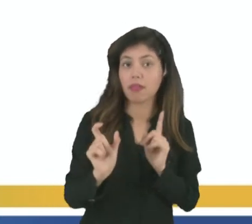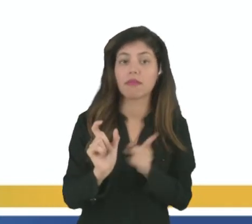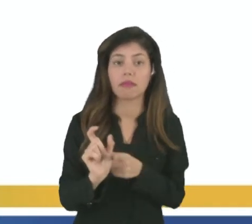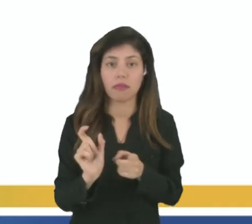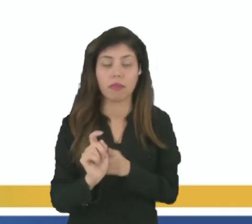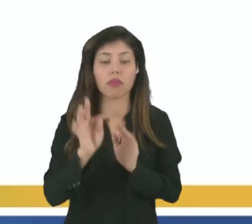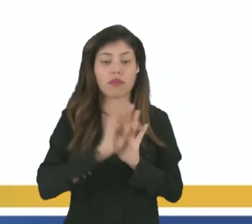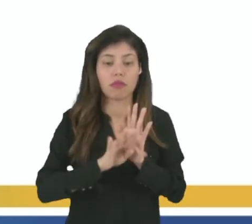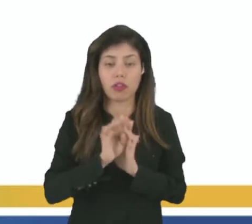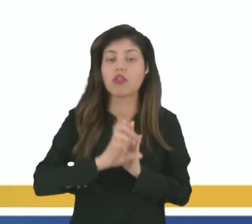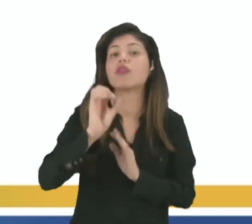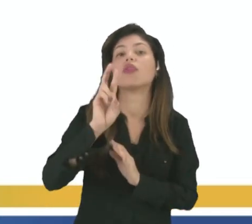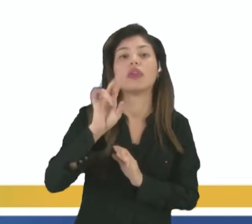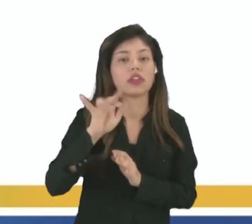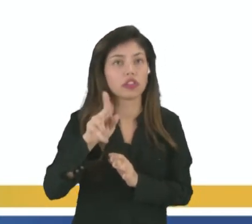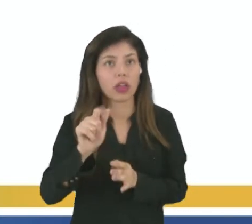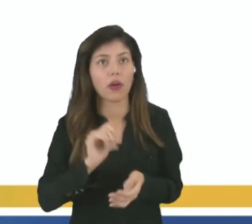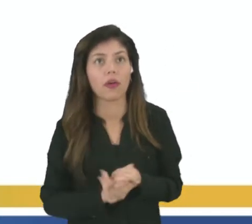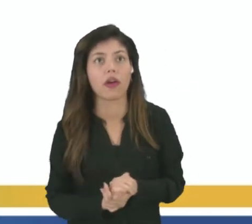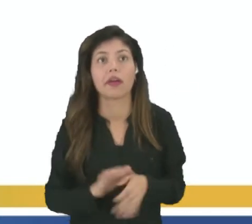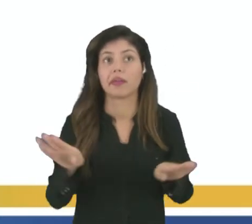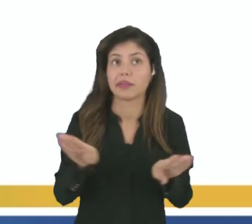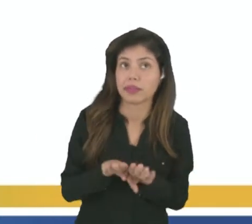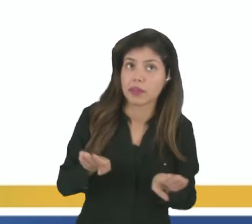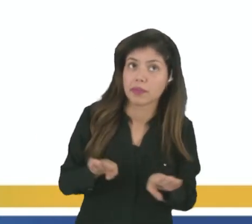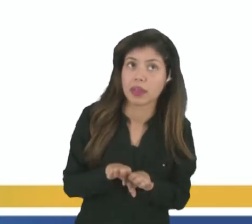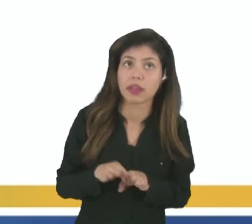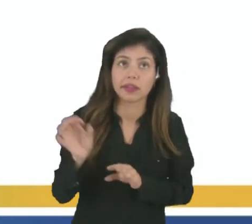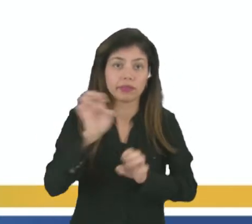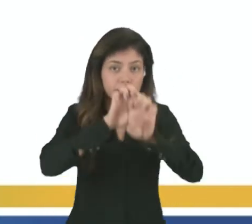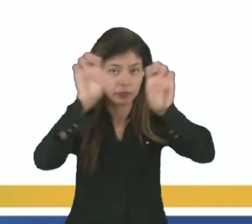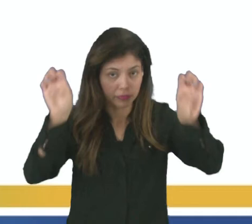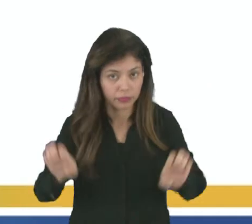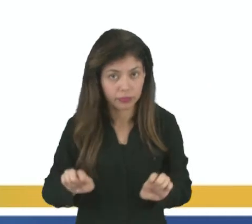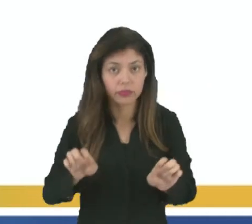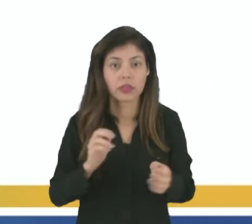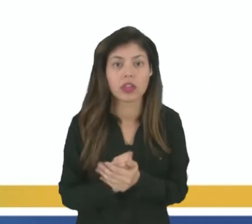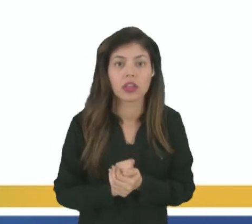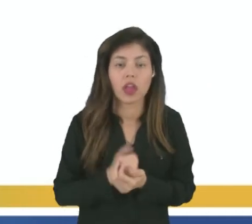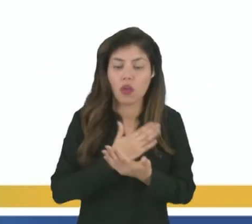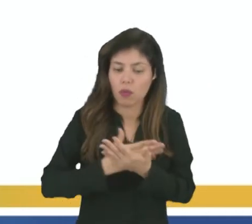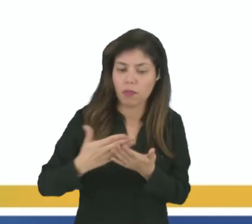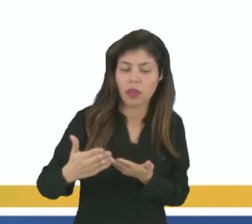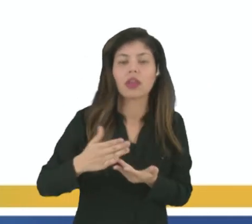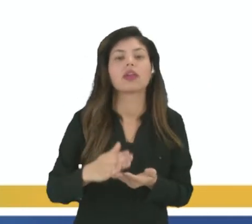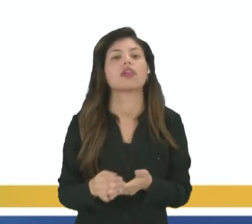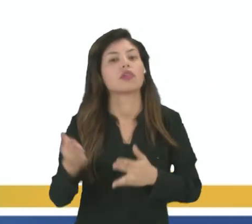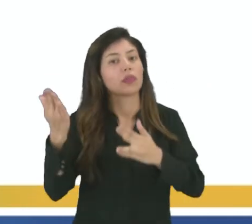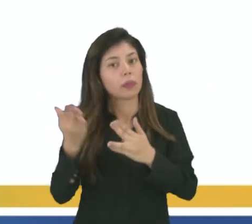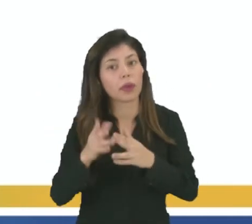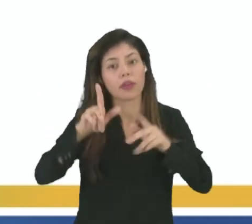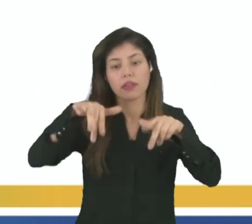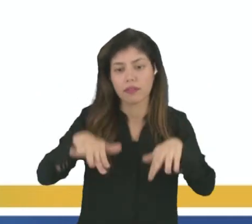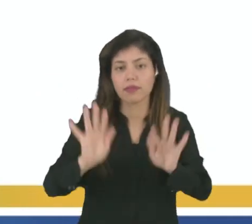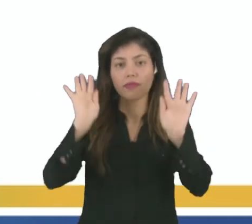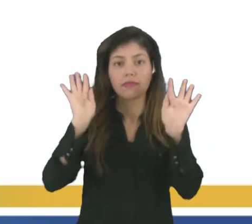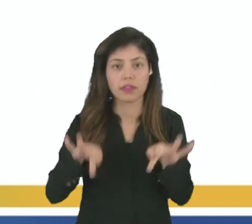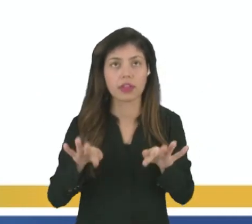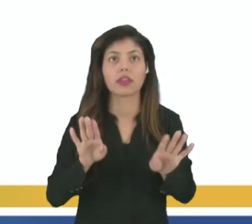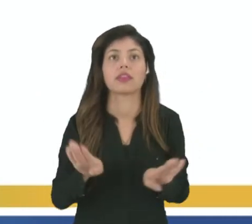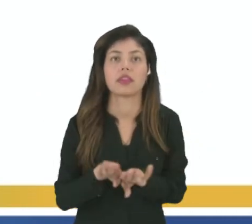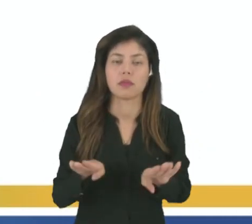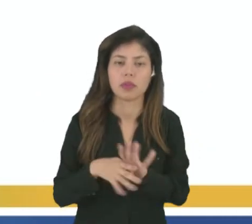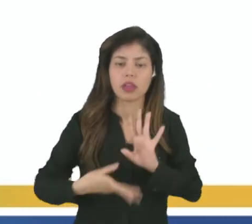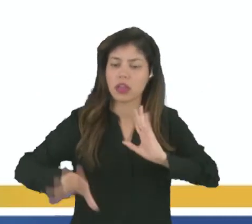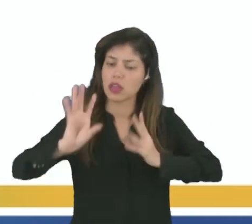ainda há pouco. Logicamente estruturado, então tenha um começo, meio e fim para o seu resumo, para que